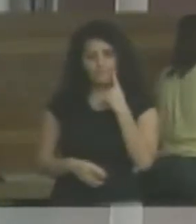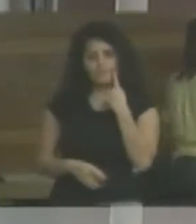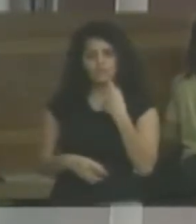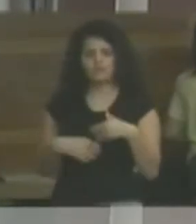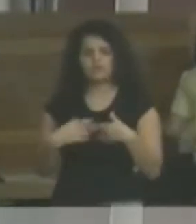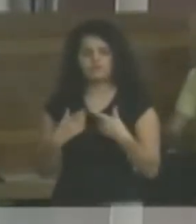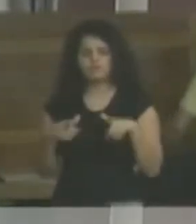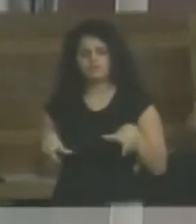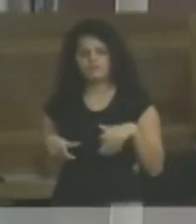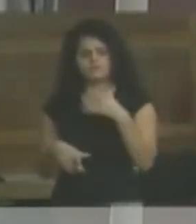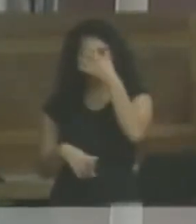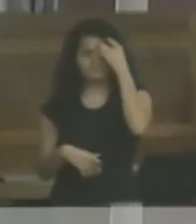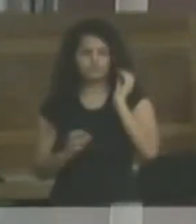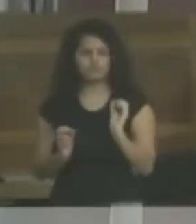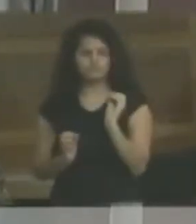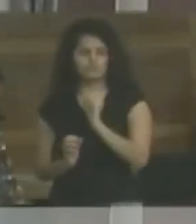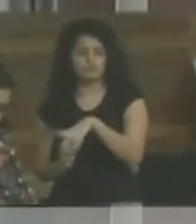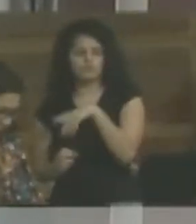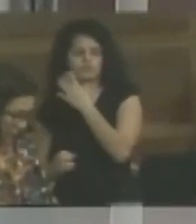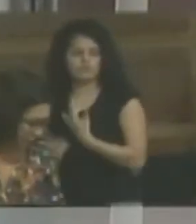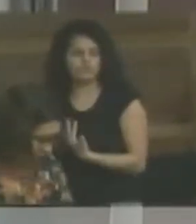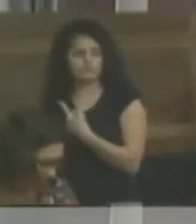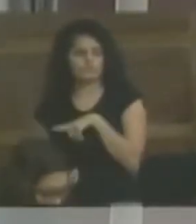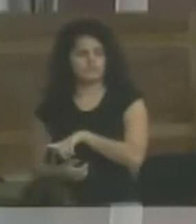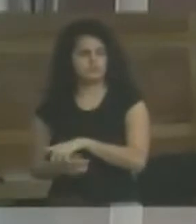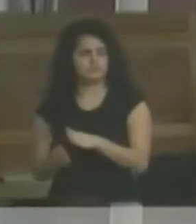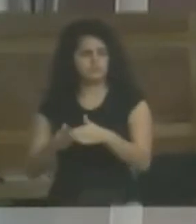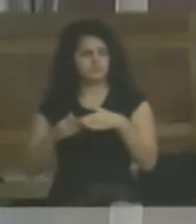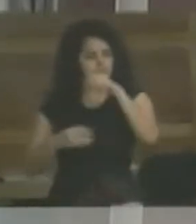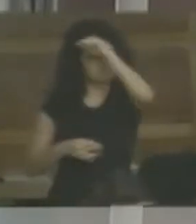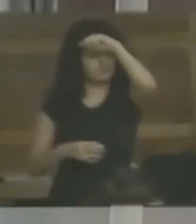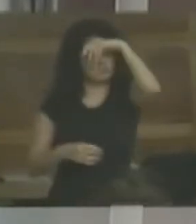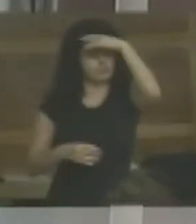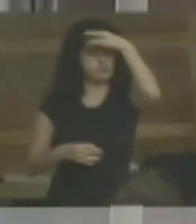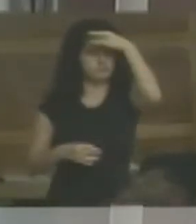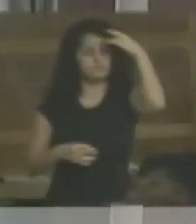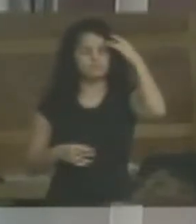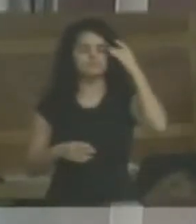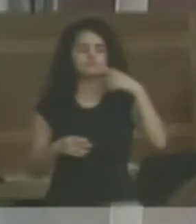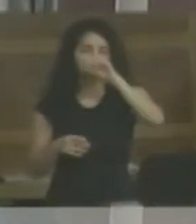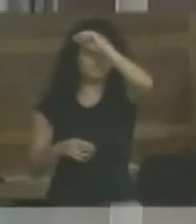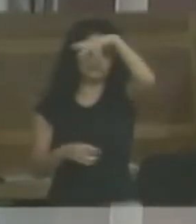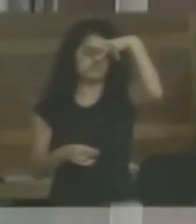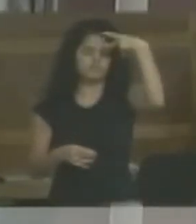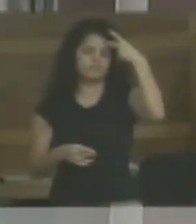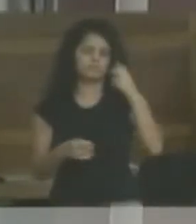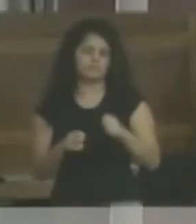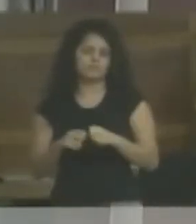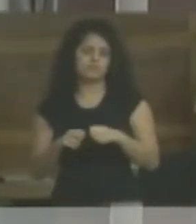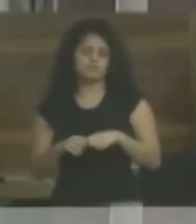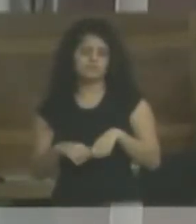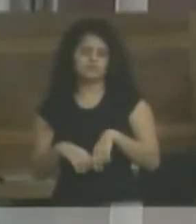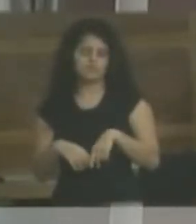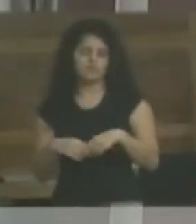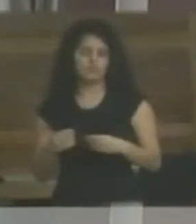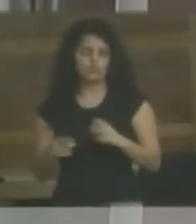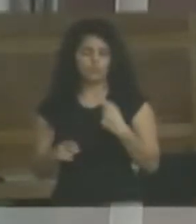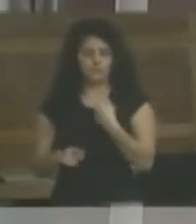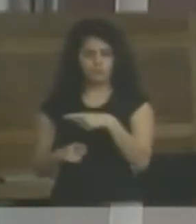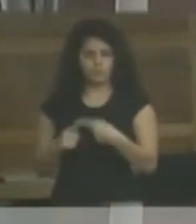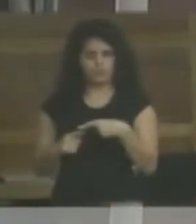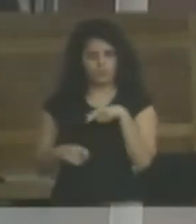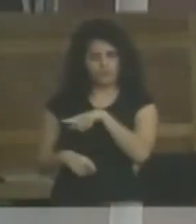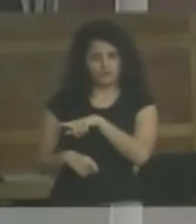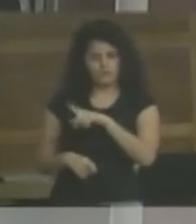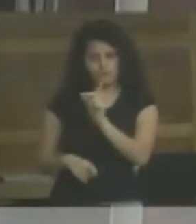estão tacando fogo lá, pedi à população ao redor também para ajudar e pedi principalmente ao prefeito que tome uma providência sobre aquele lixão, né? Ali não é o lugar de jogar lixo, de